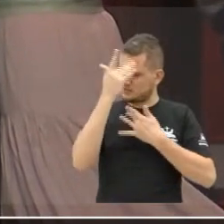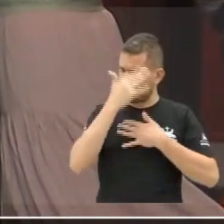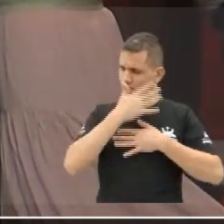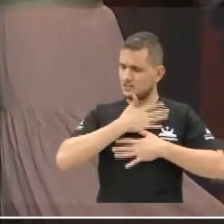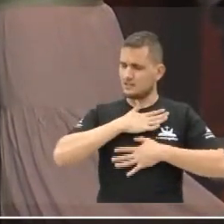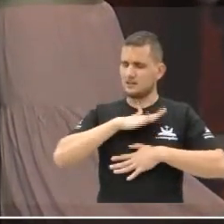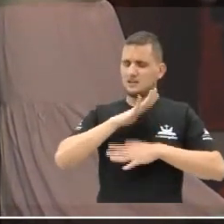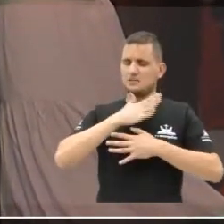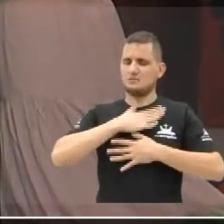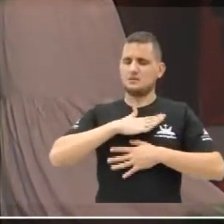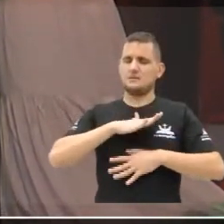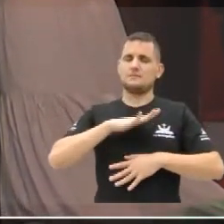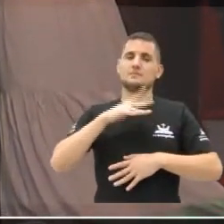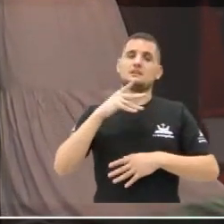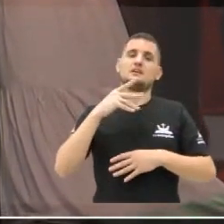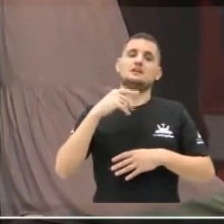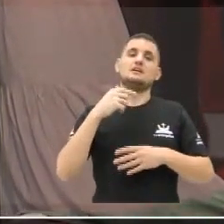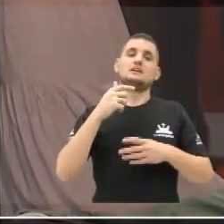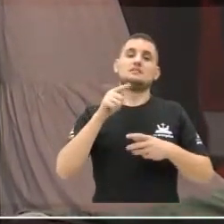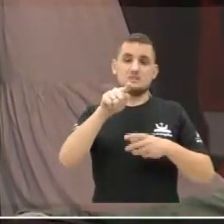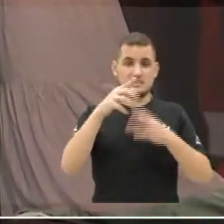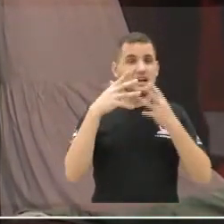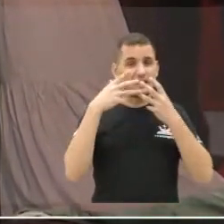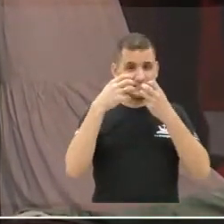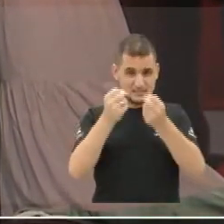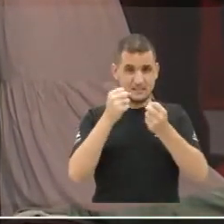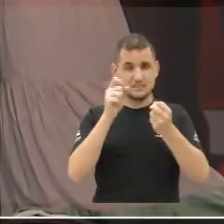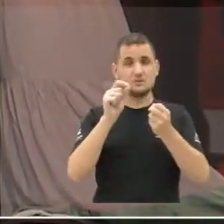Deixa com essa canção Deus ir libertando você do medo.